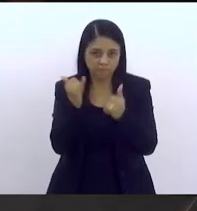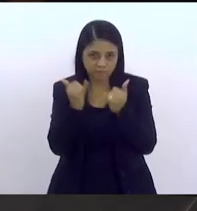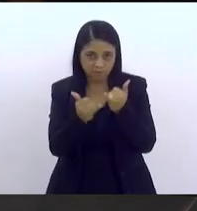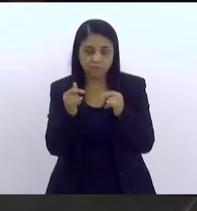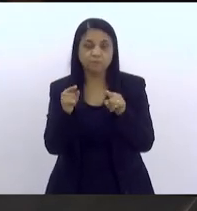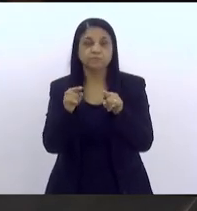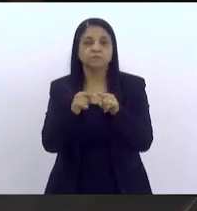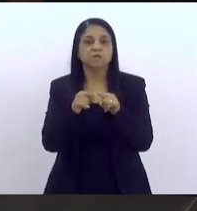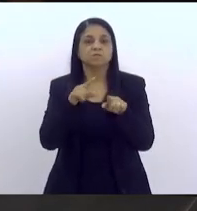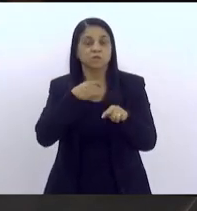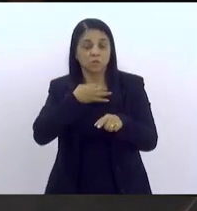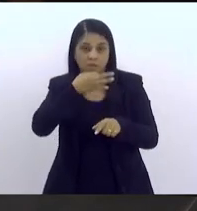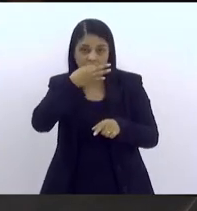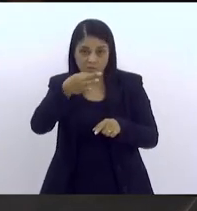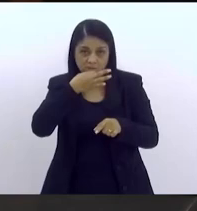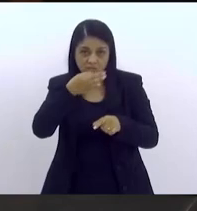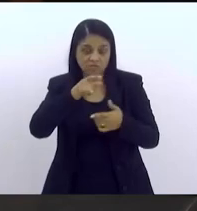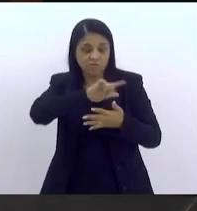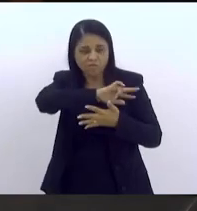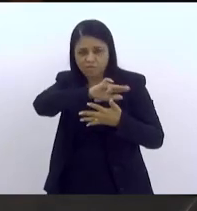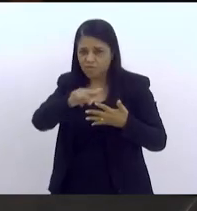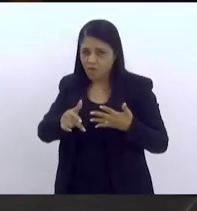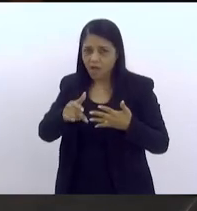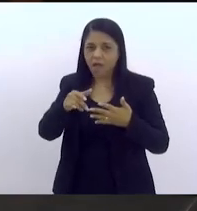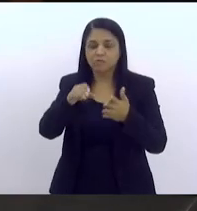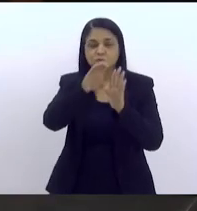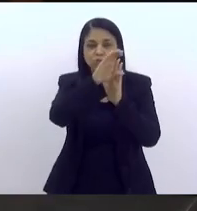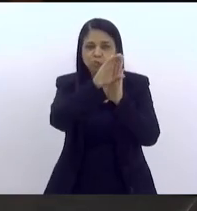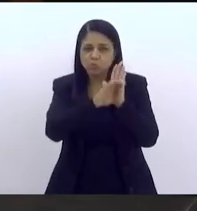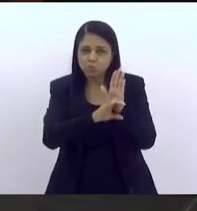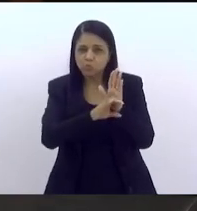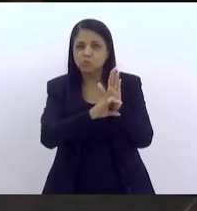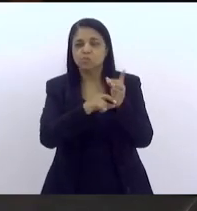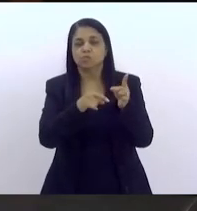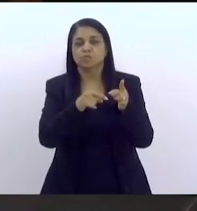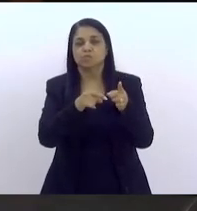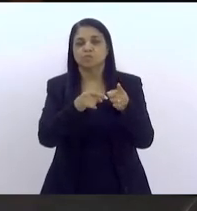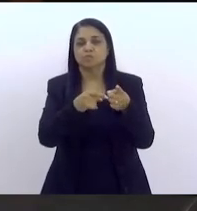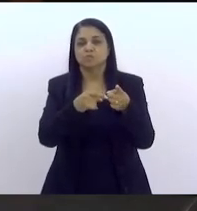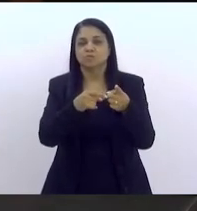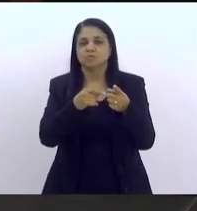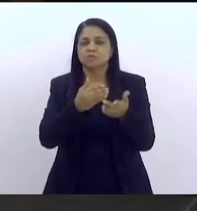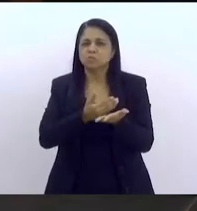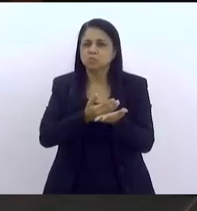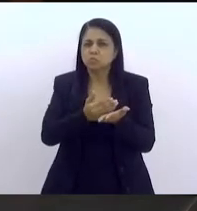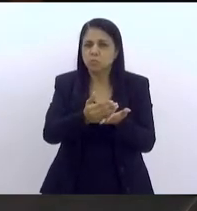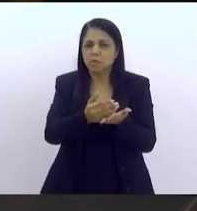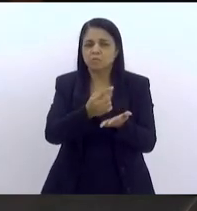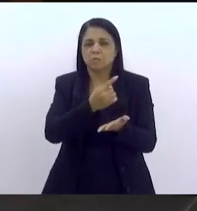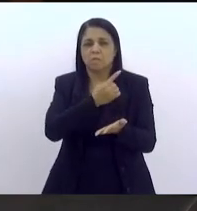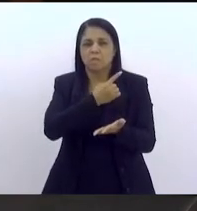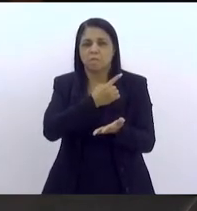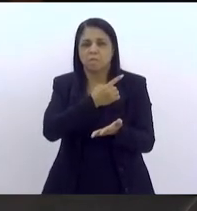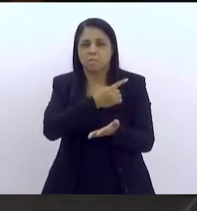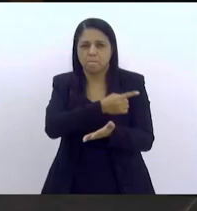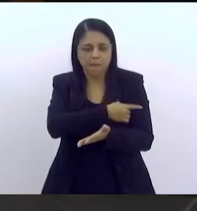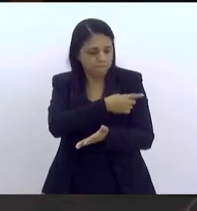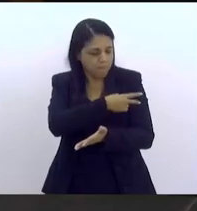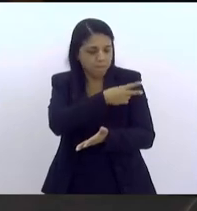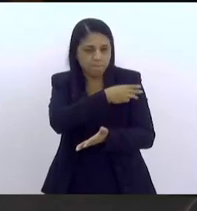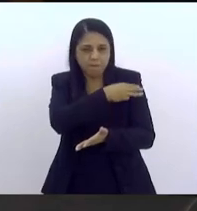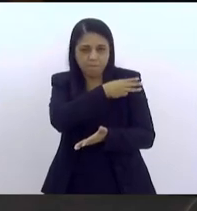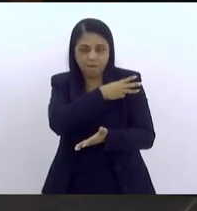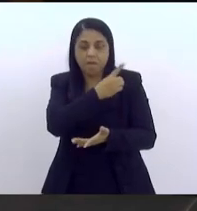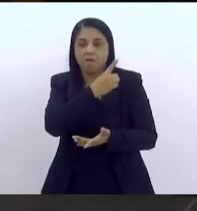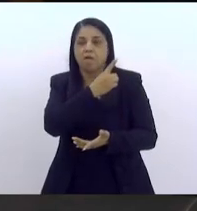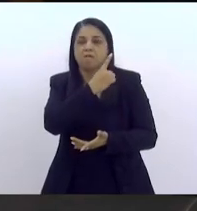variadas os mais variados componentes curriculares desde os inícios das séries né dos anos iniciais do